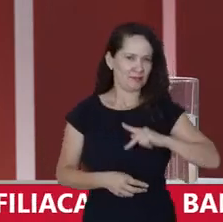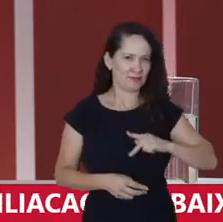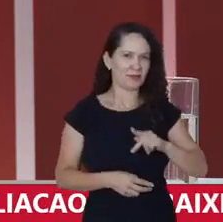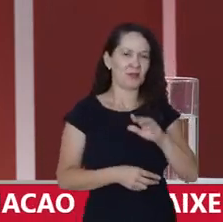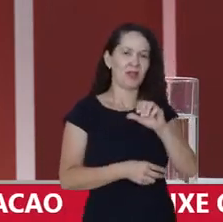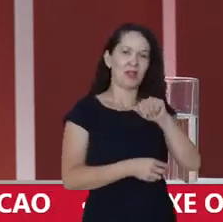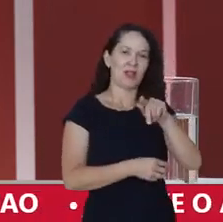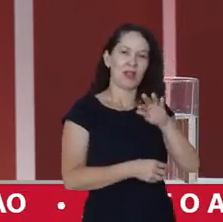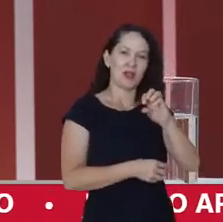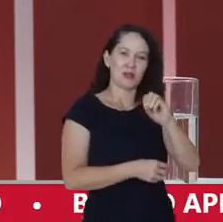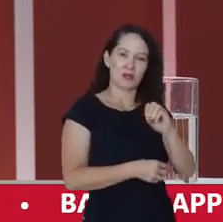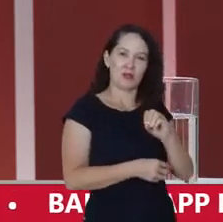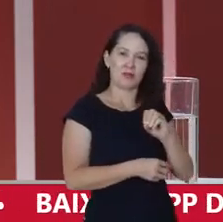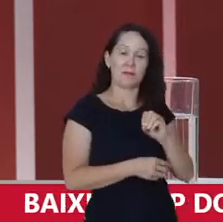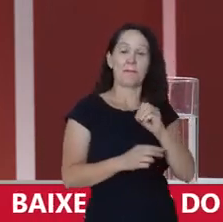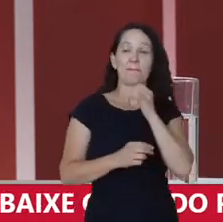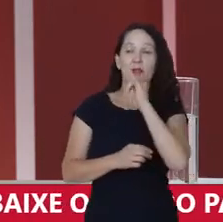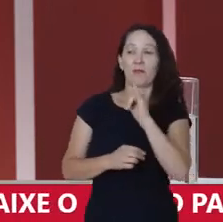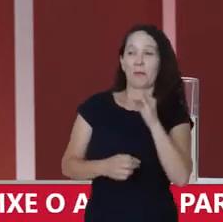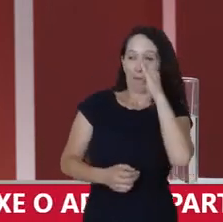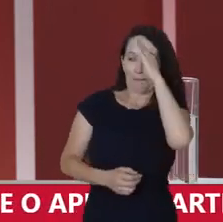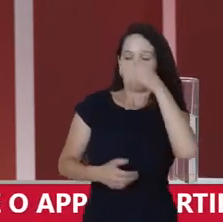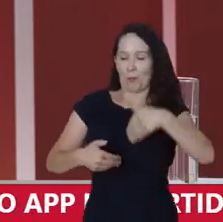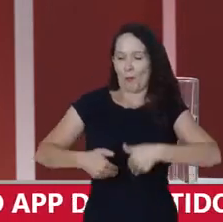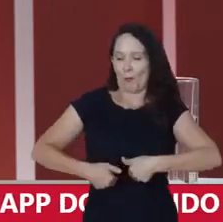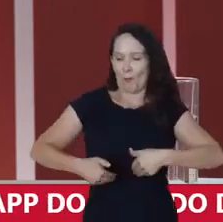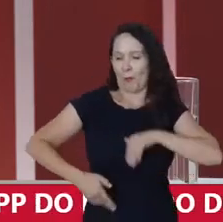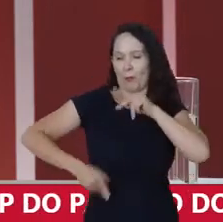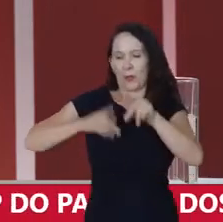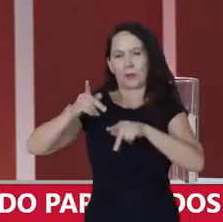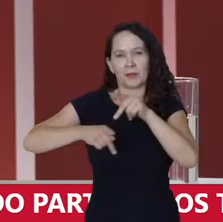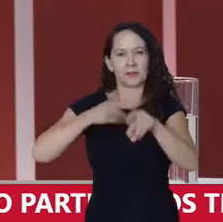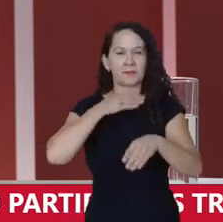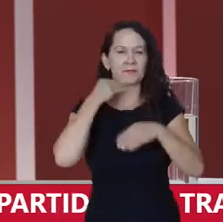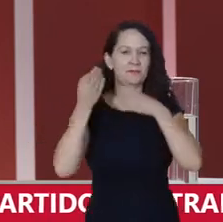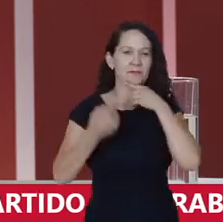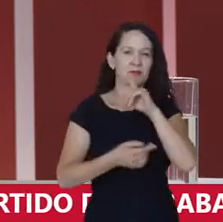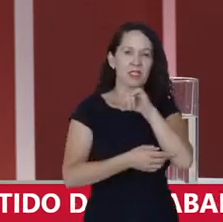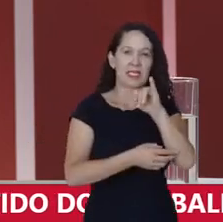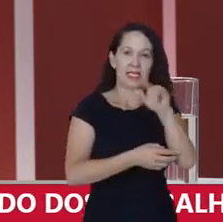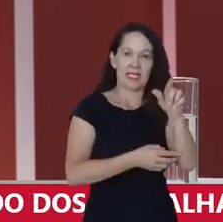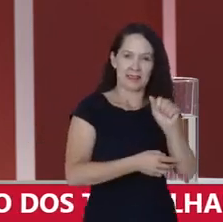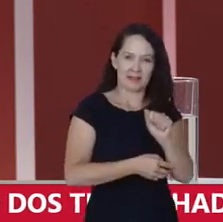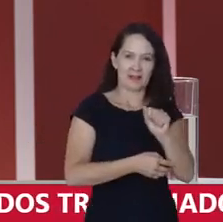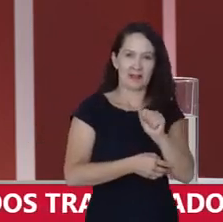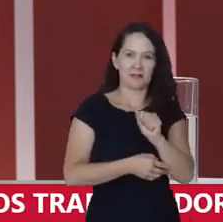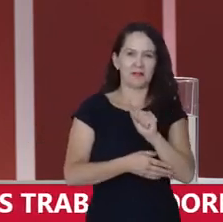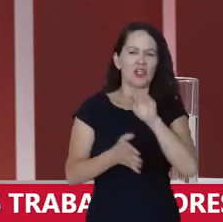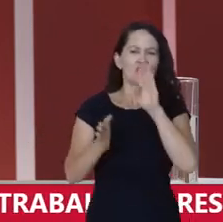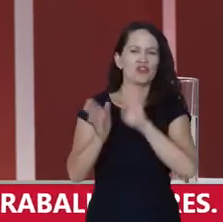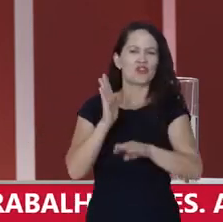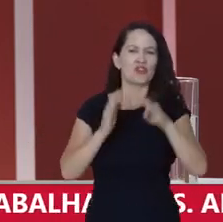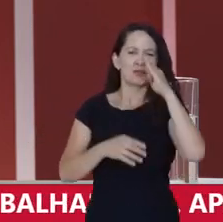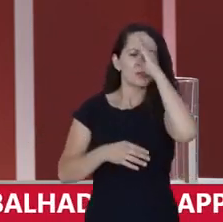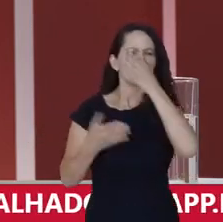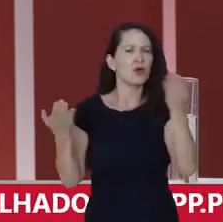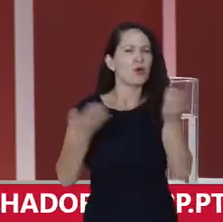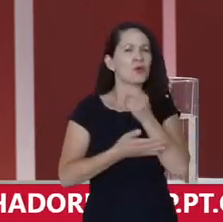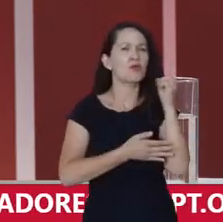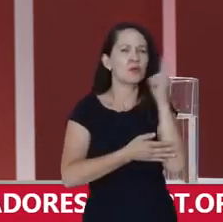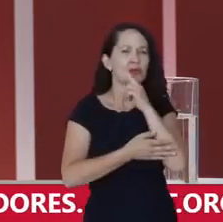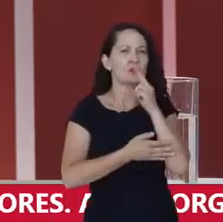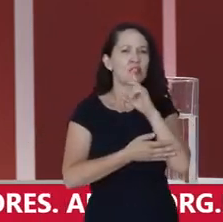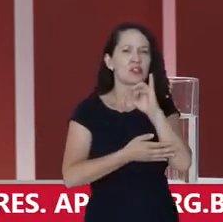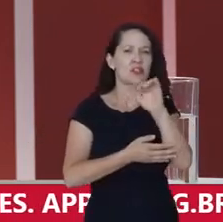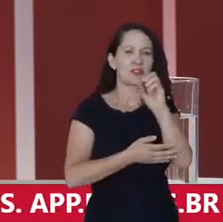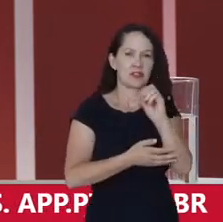Jesus, Bolsonaro está matando o povo de fome. Elisa Pereira, impeachment Bolsonaro, urgente.